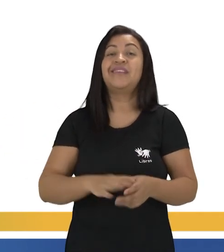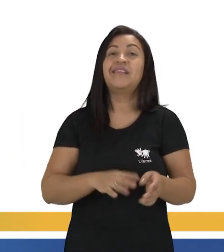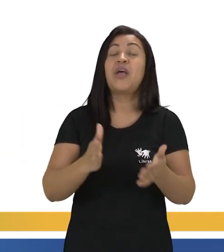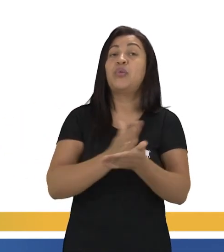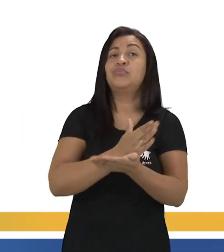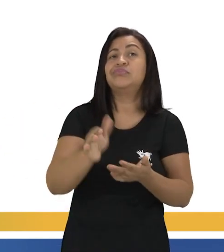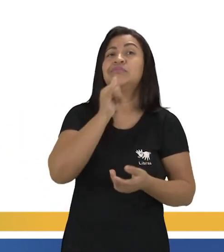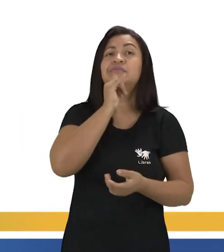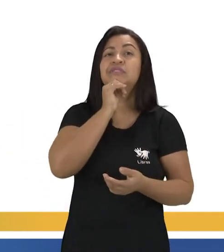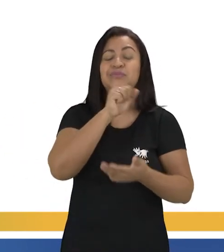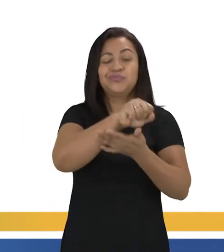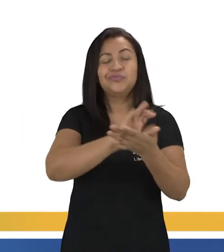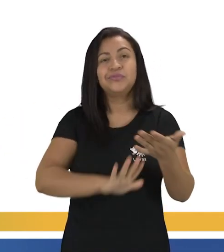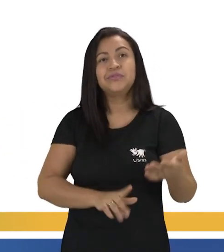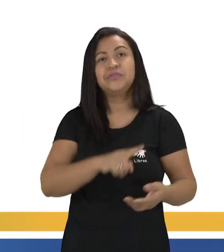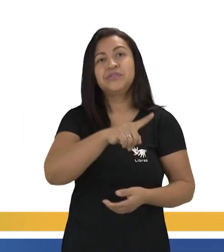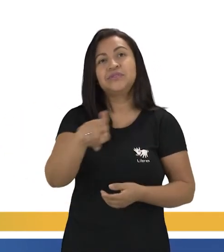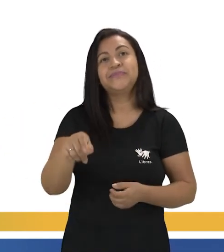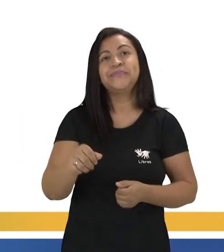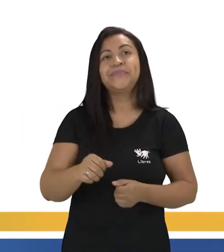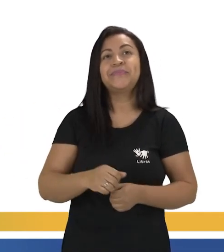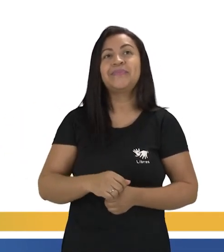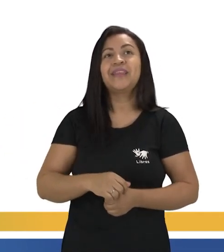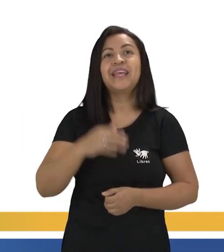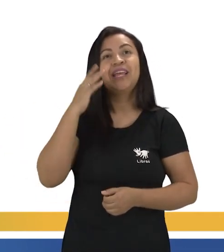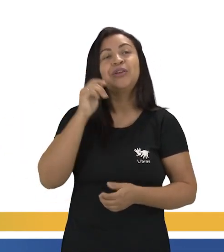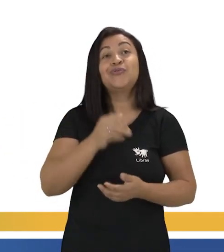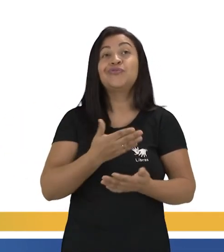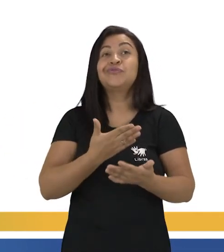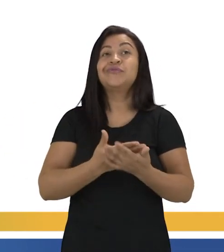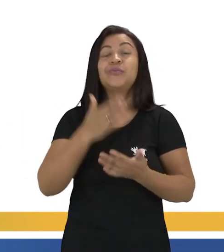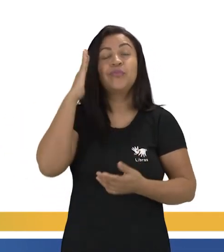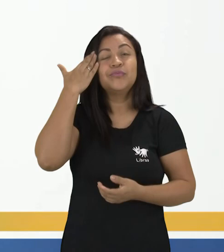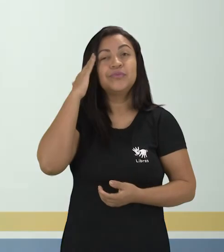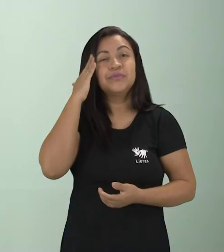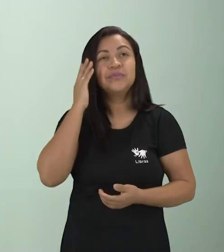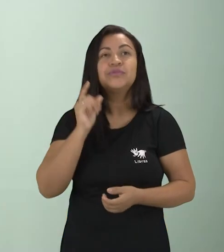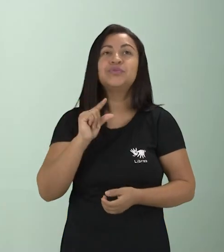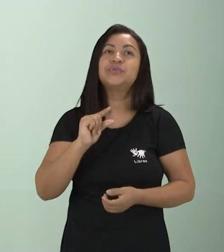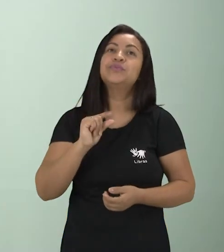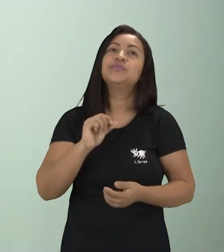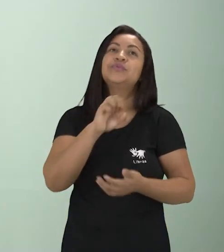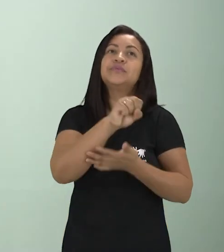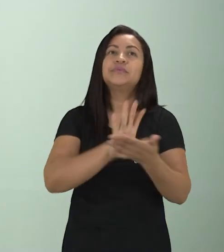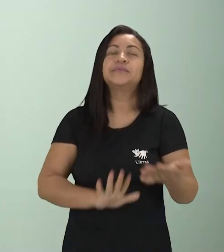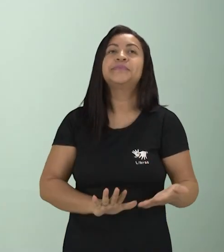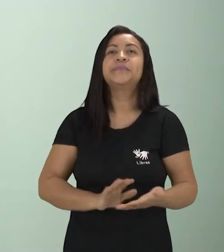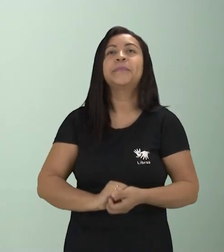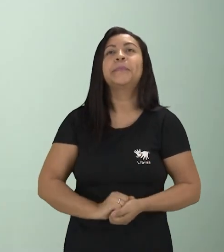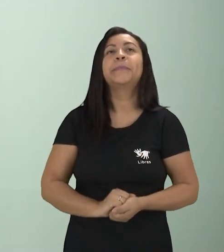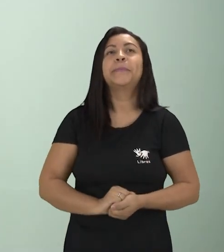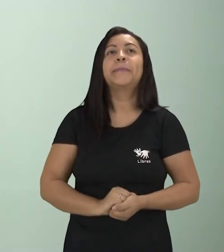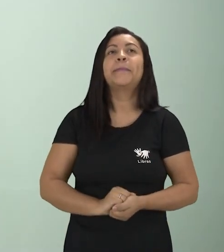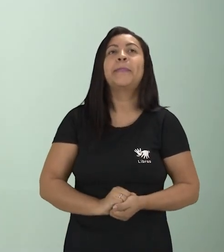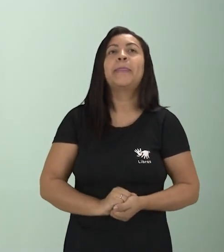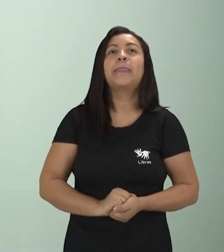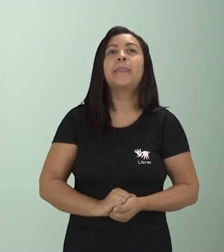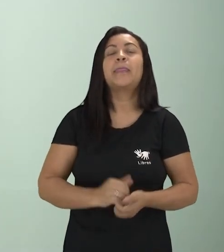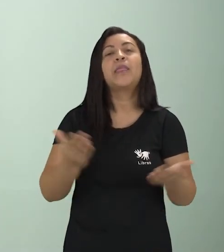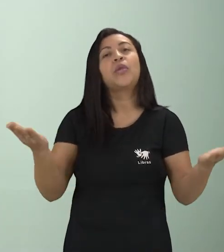alguns exemplos do past perfect, são alguns exercícios. Espero que vocês tenham entendido um pouquinho com os exercícios.